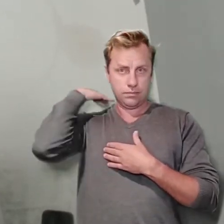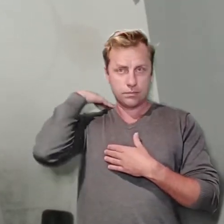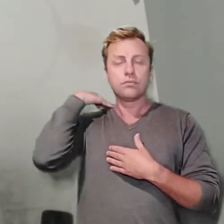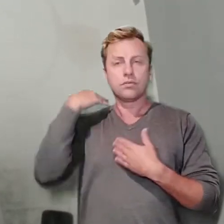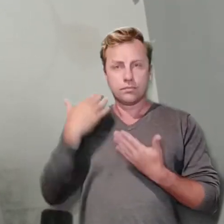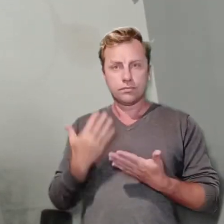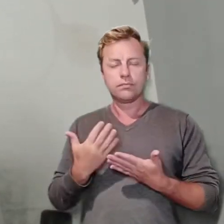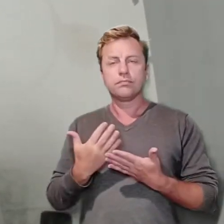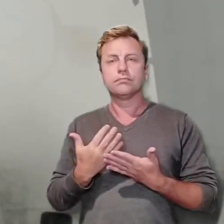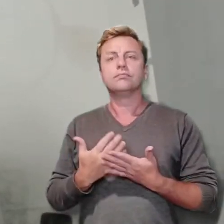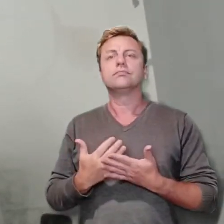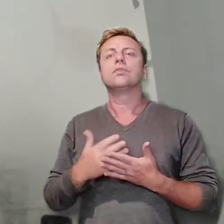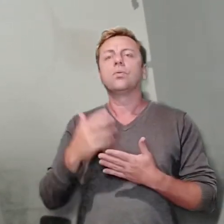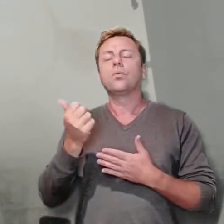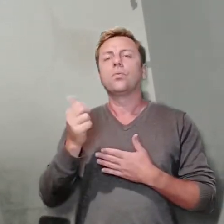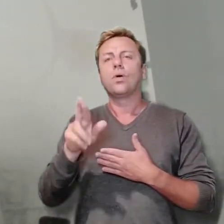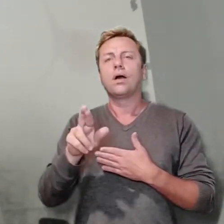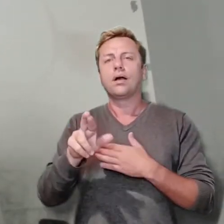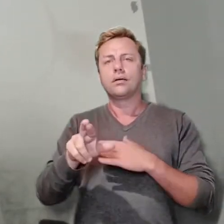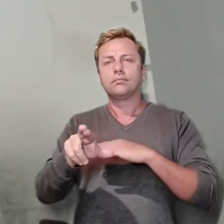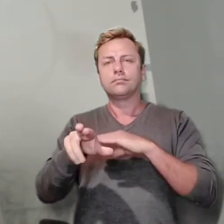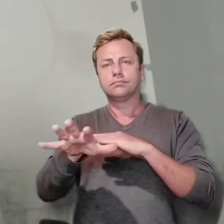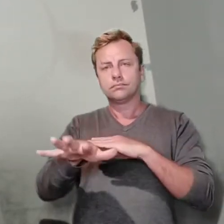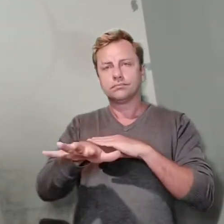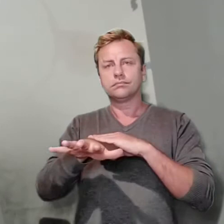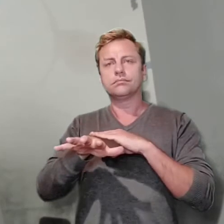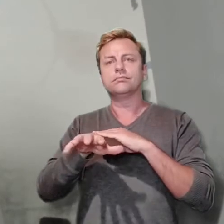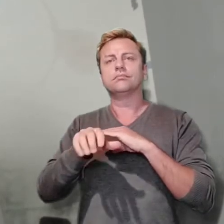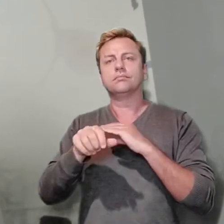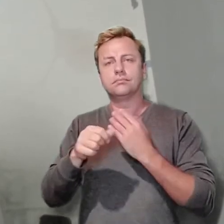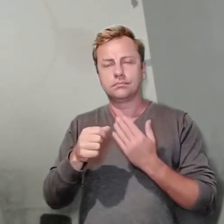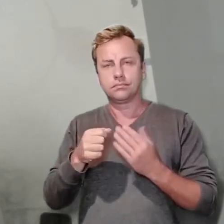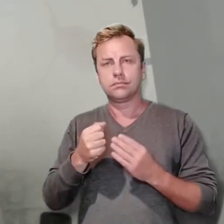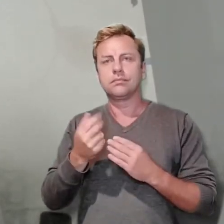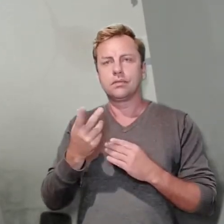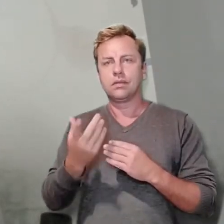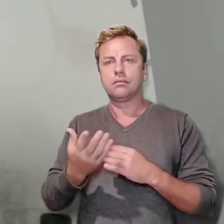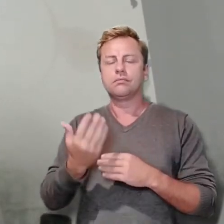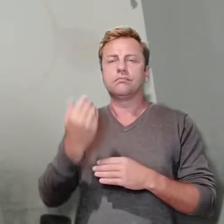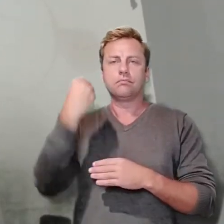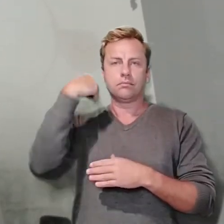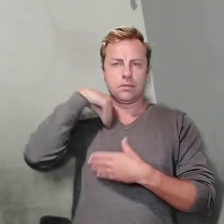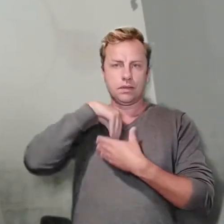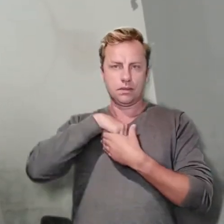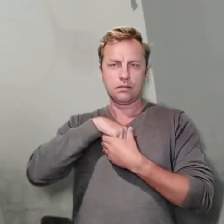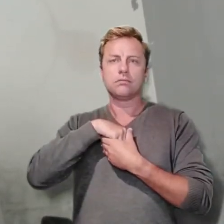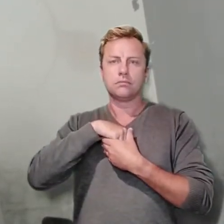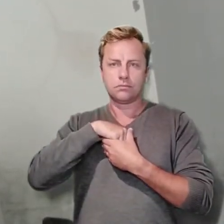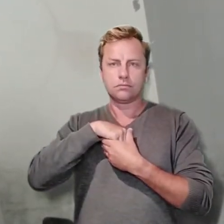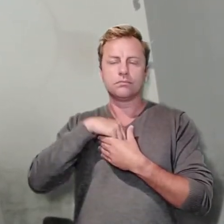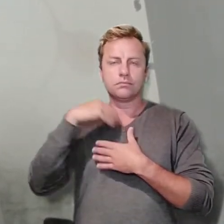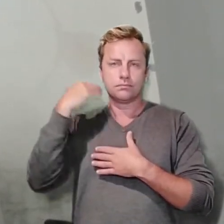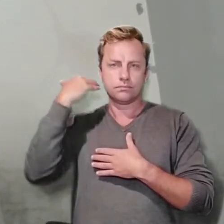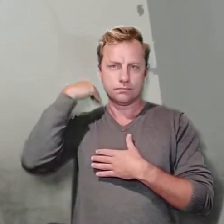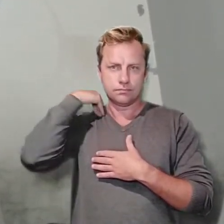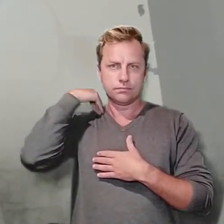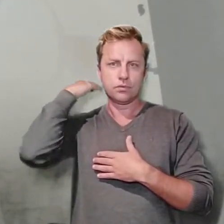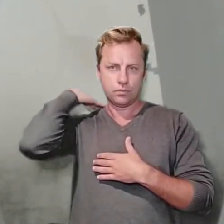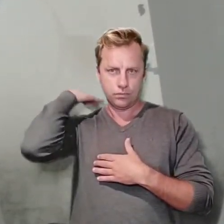para os nossos pulmões, o ar é então direcionado para